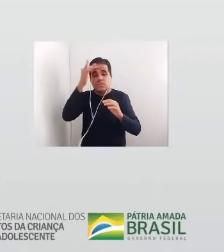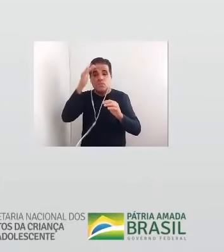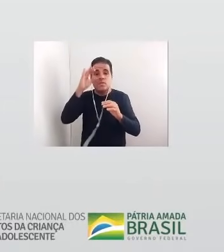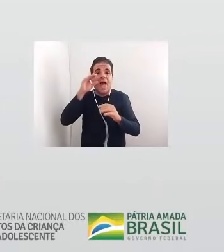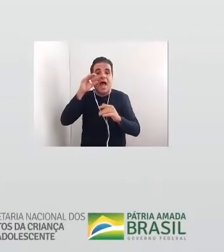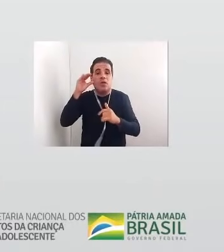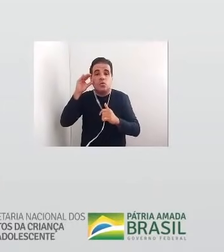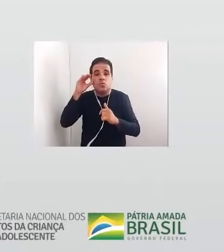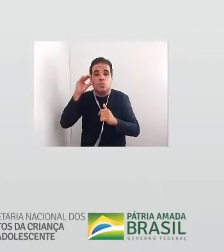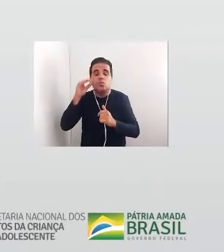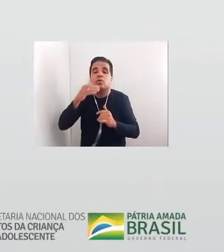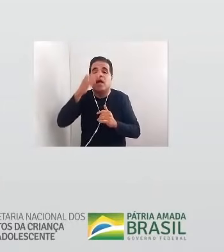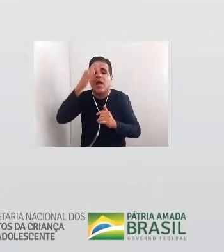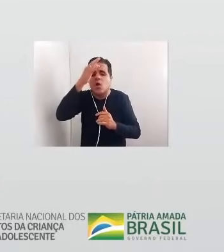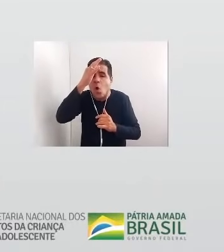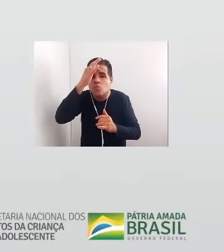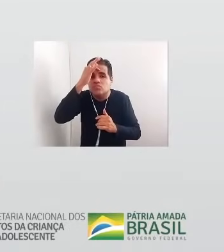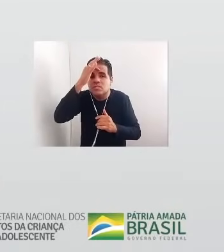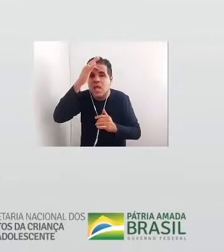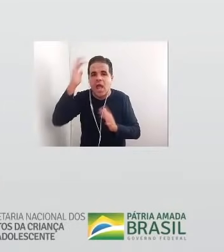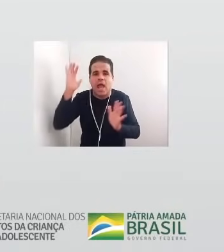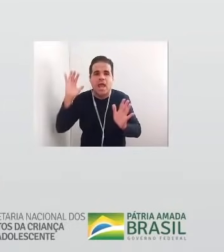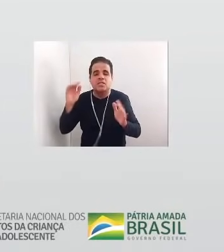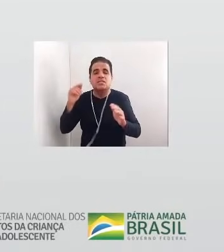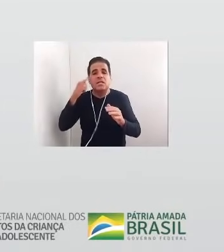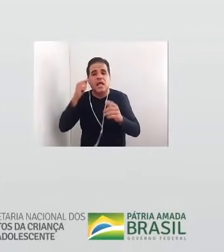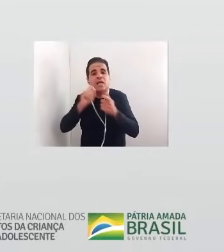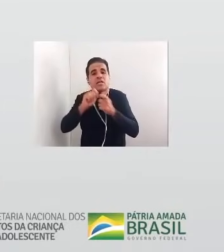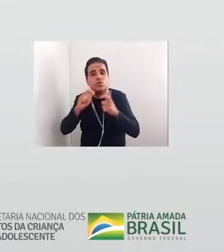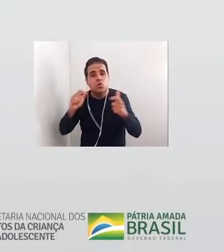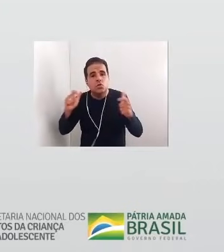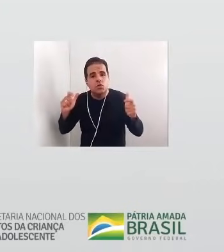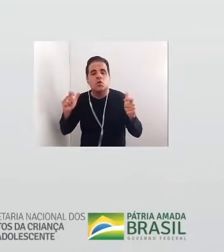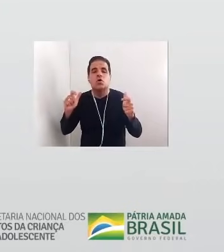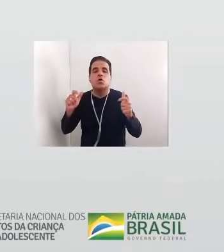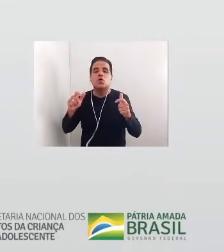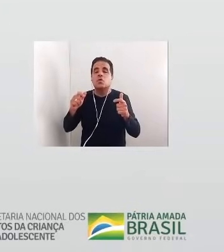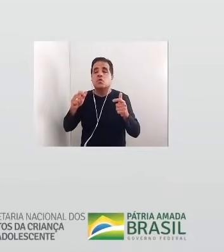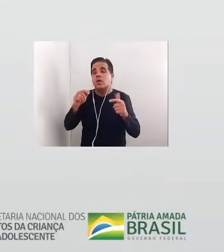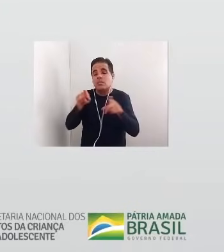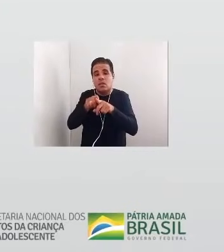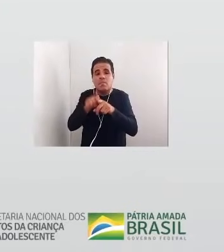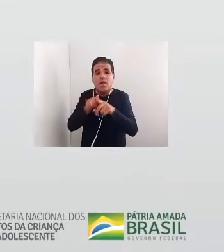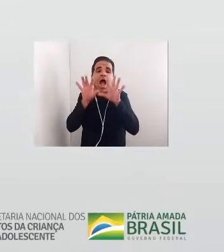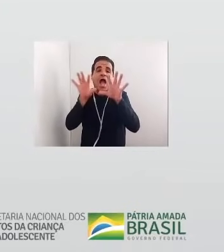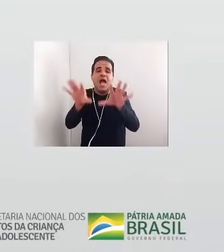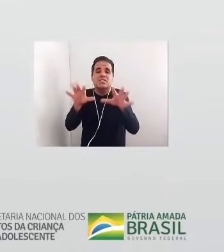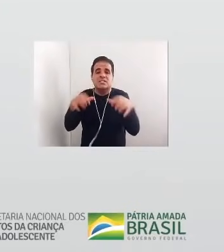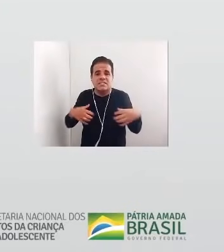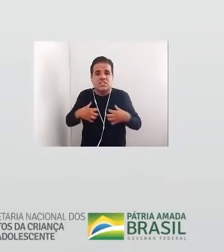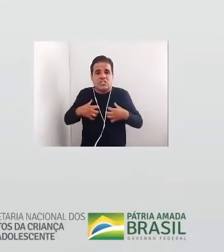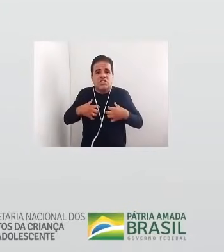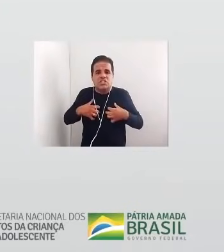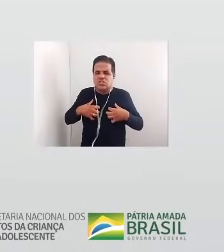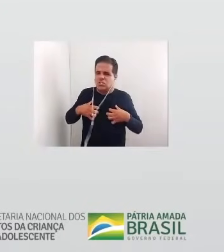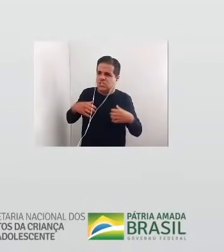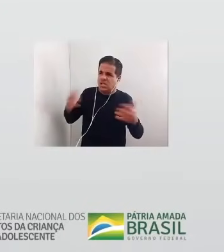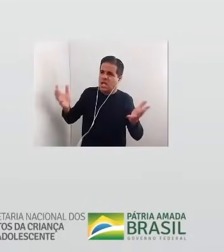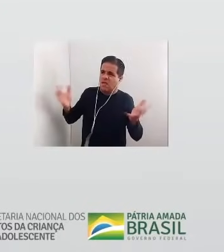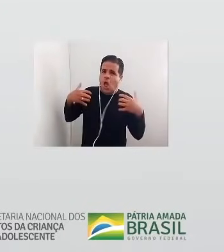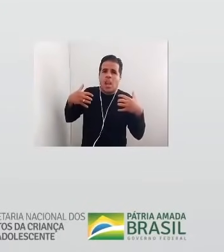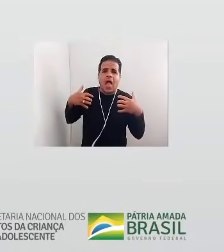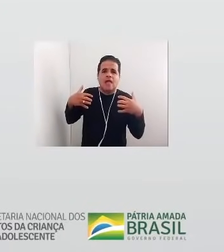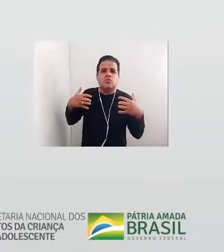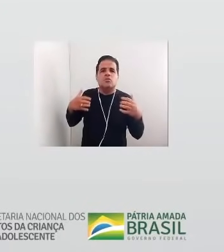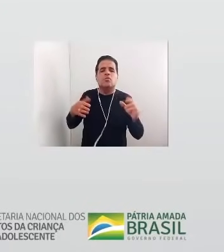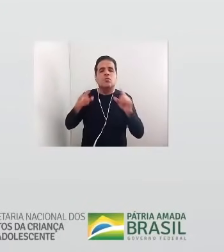têm estrutura e formação suficiente para, inclusive, reagir se se sentirem violados. Neste fórum nós